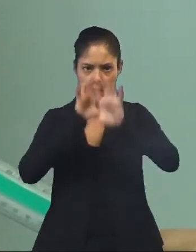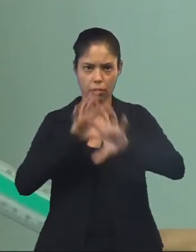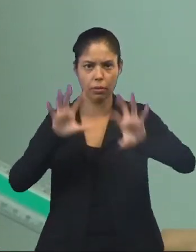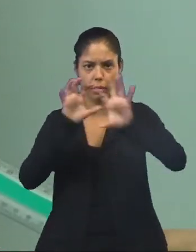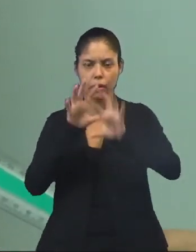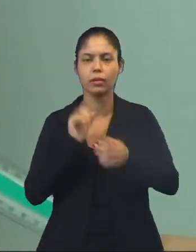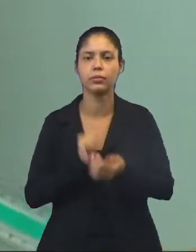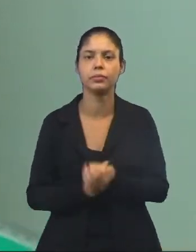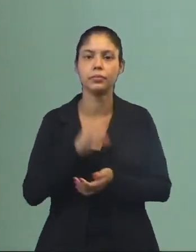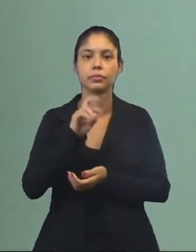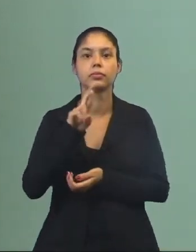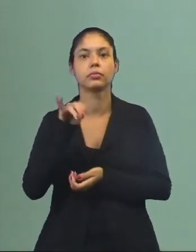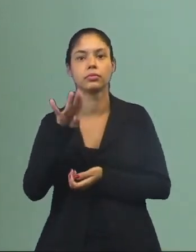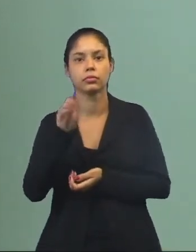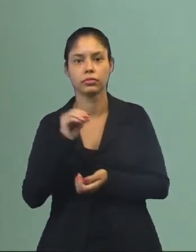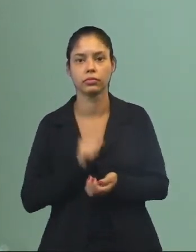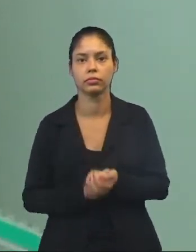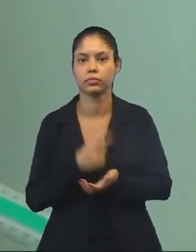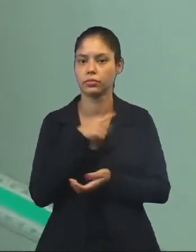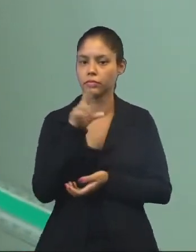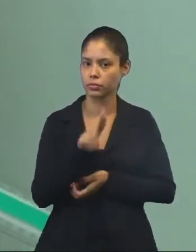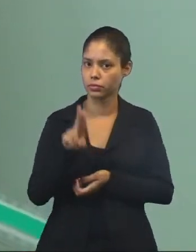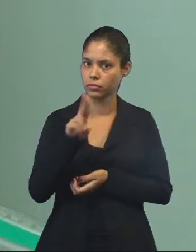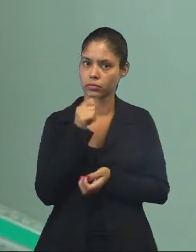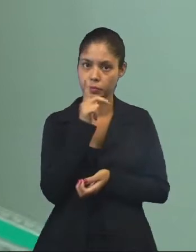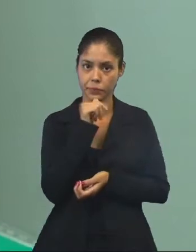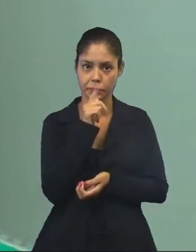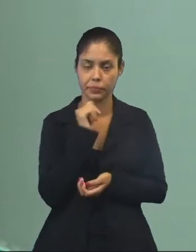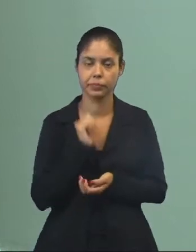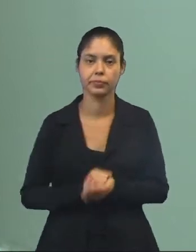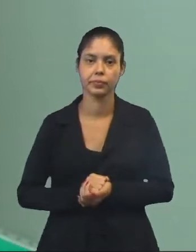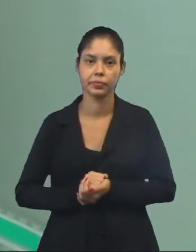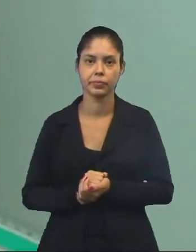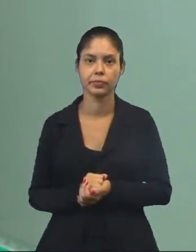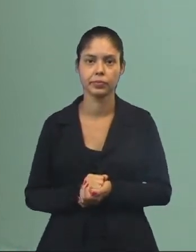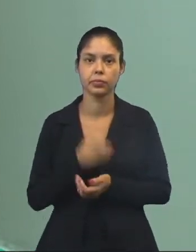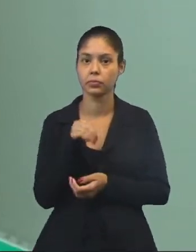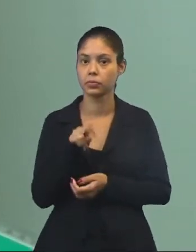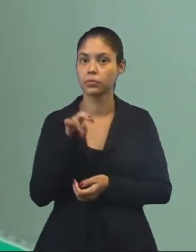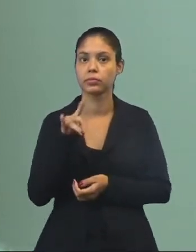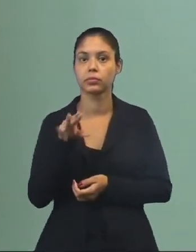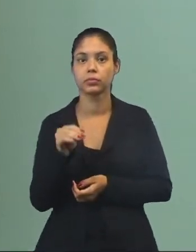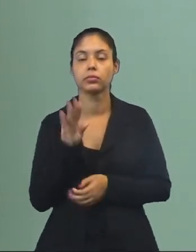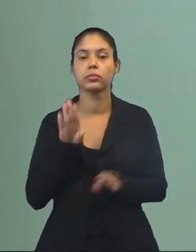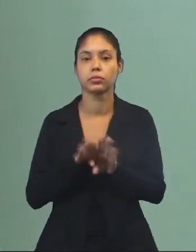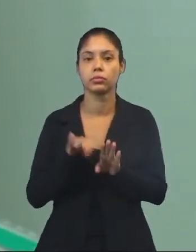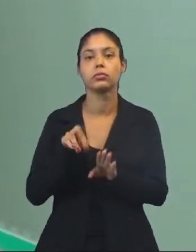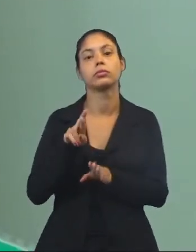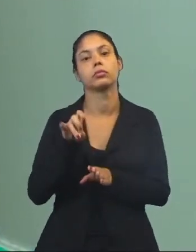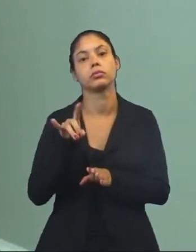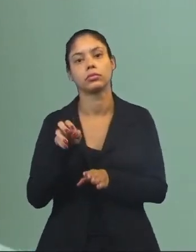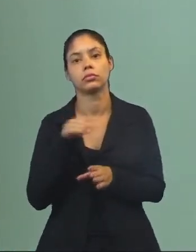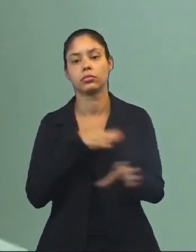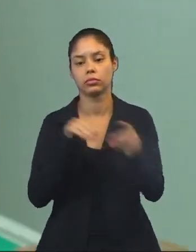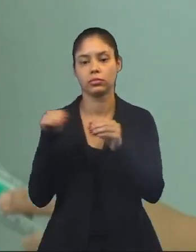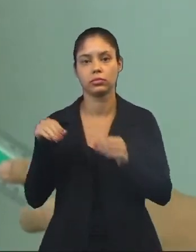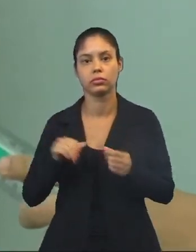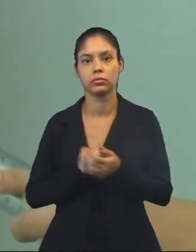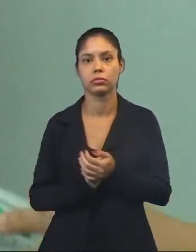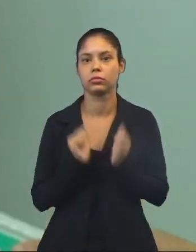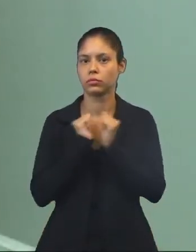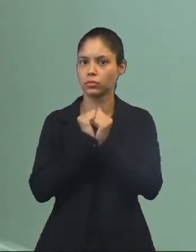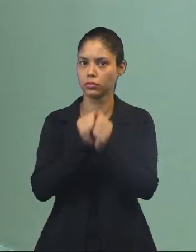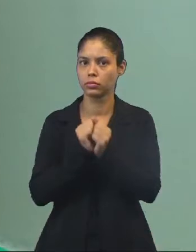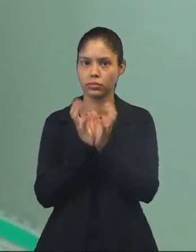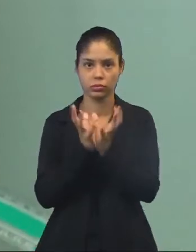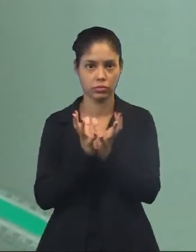carbônico também e usa da água e os minerais, nutrientes do solo, tudo isso em